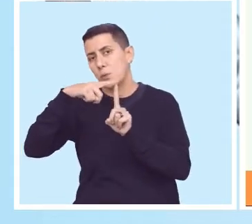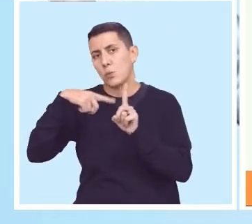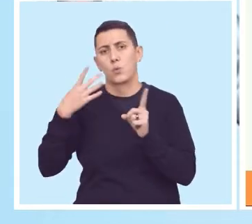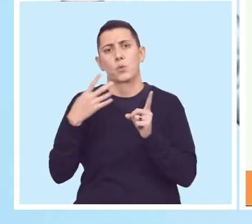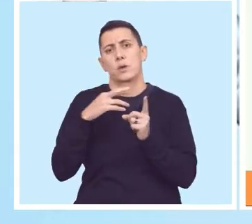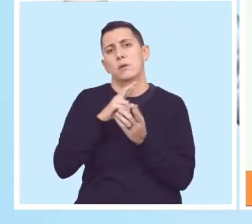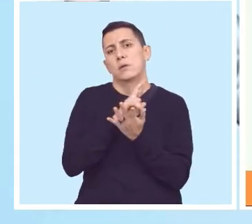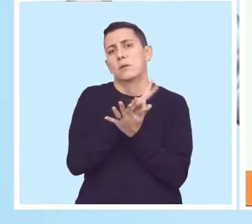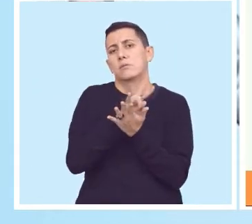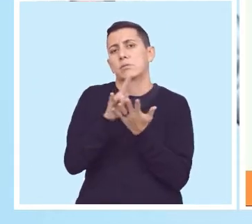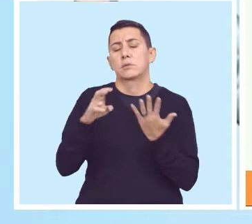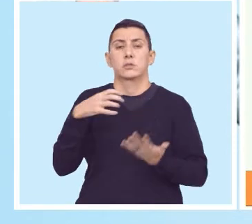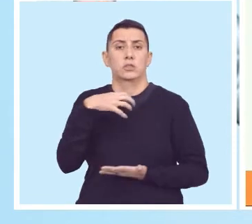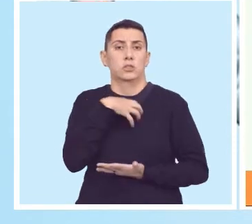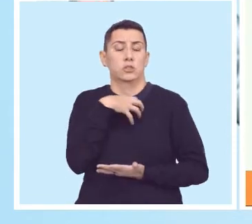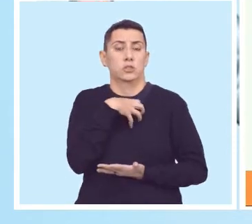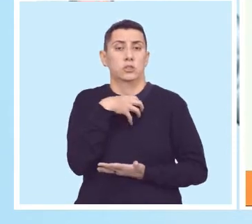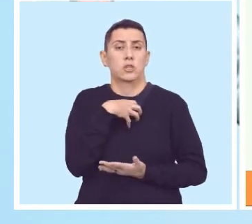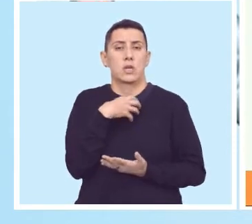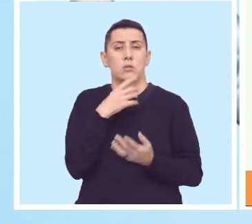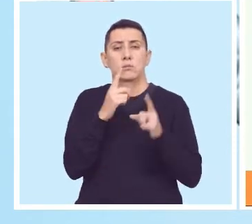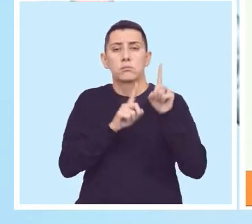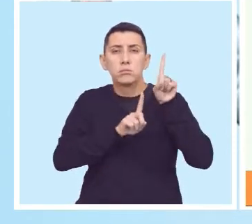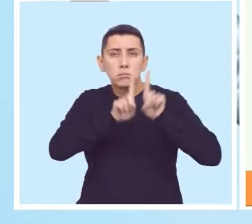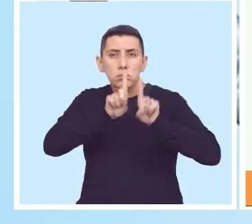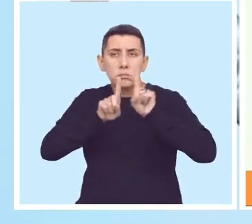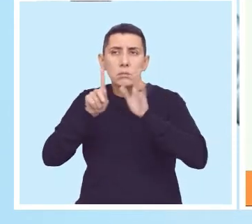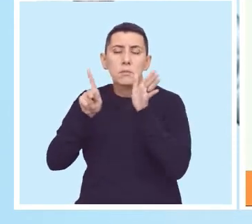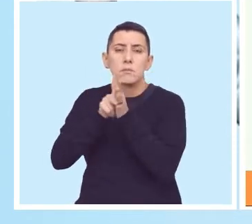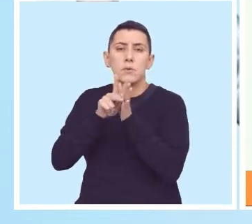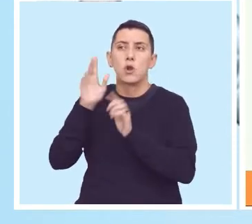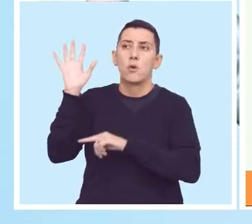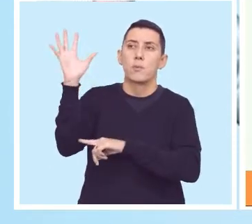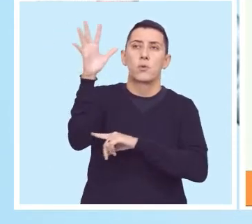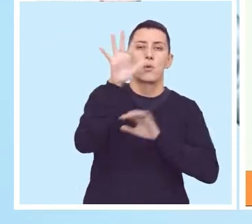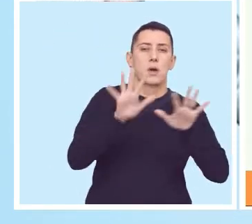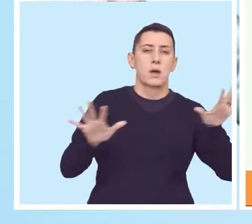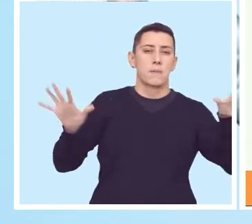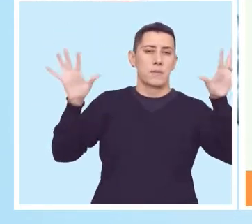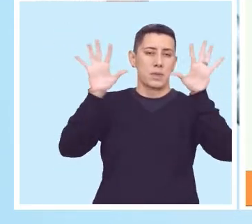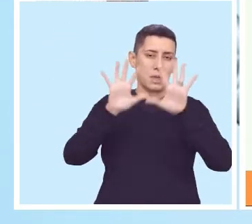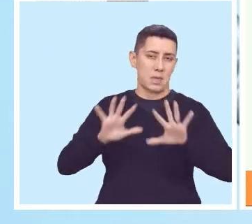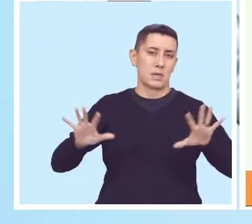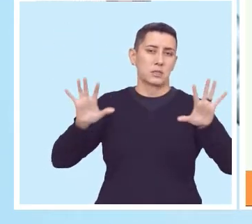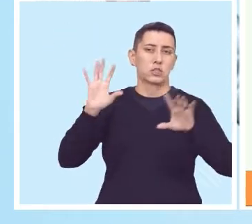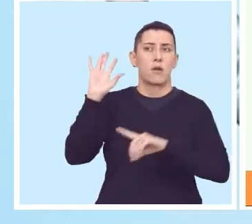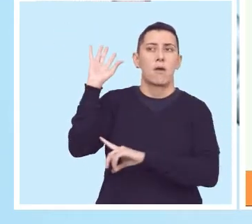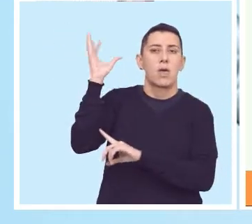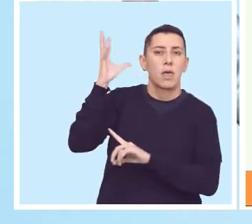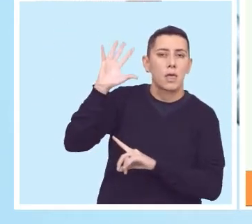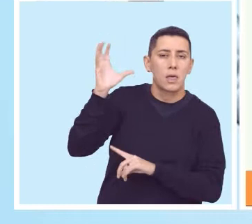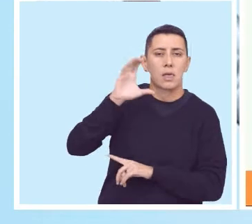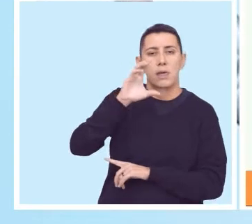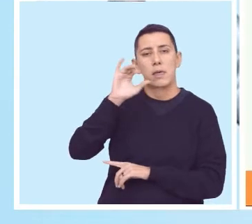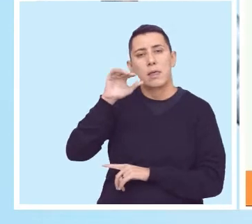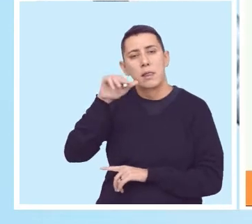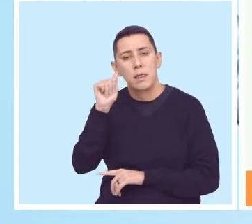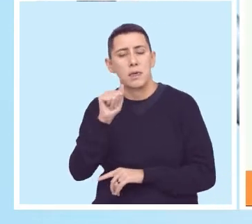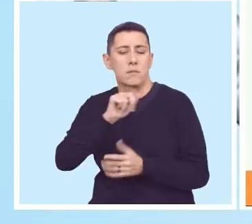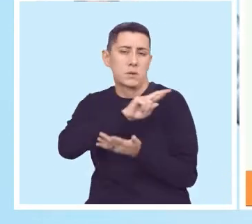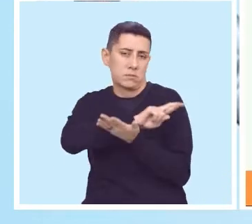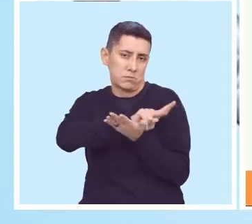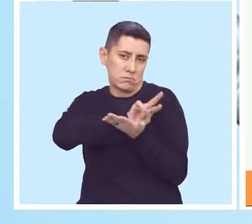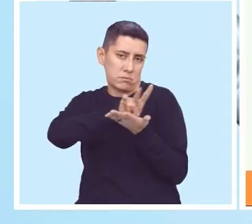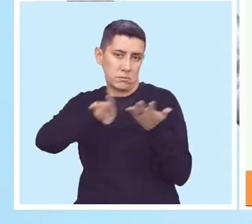diversas características e diversos indicadores relacionados à parte ambiental, parte climática, etc. E